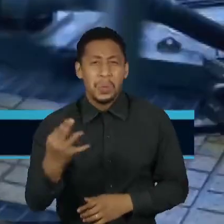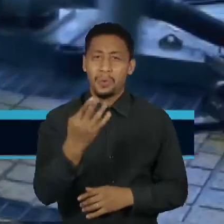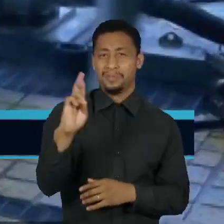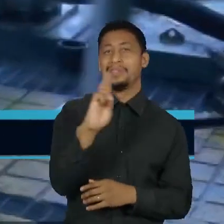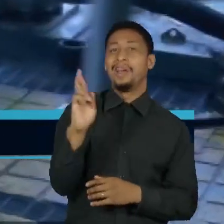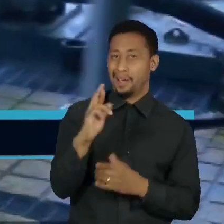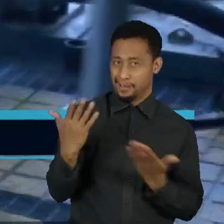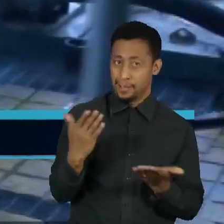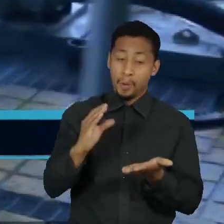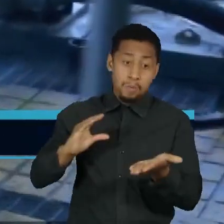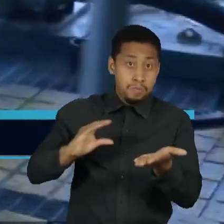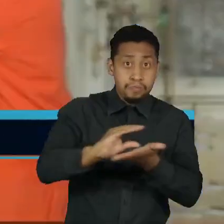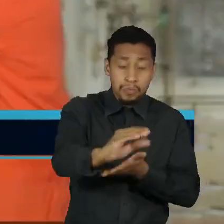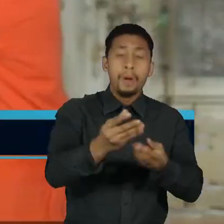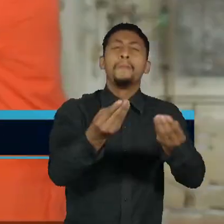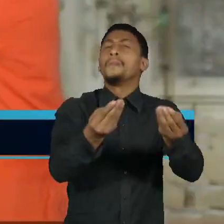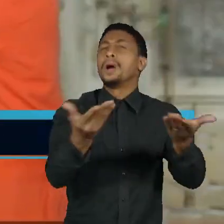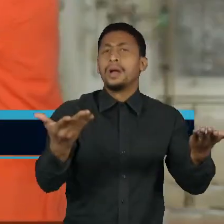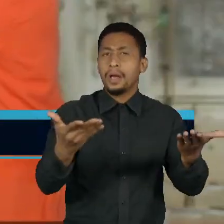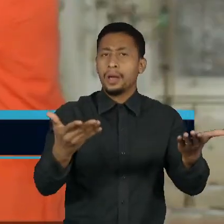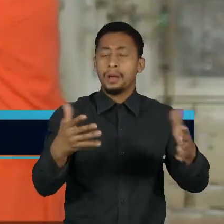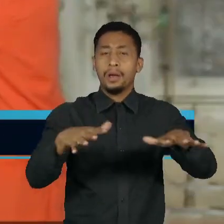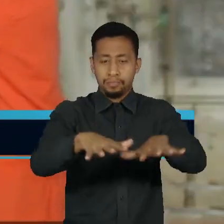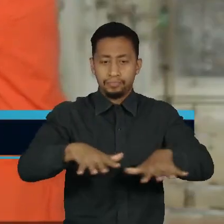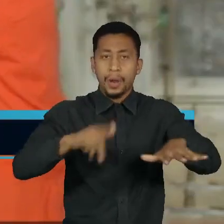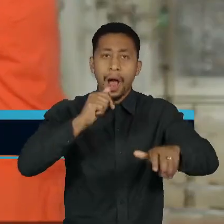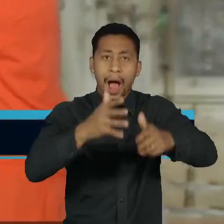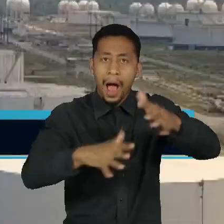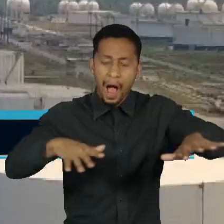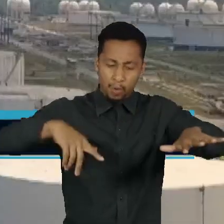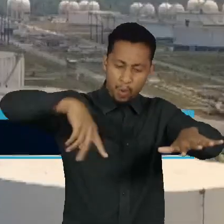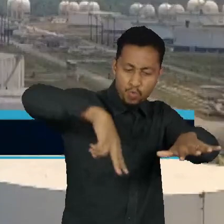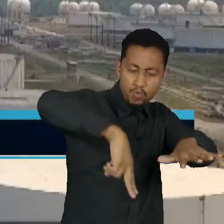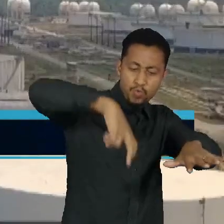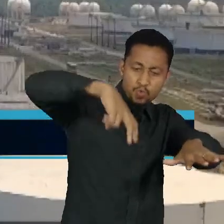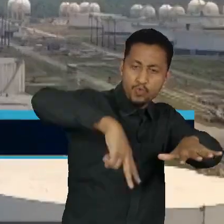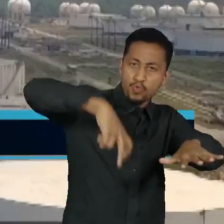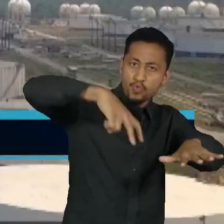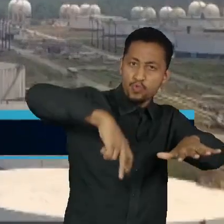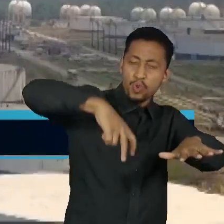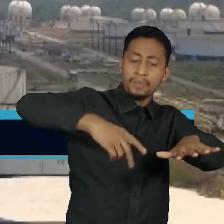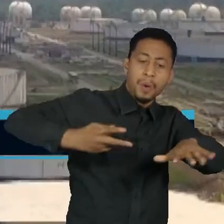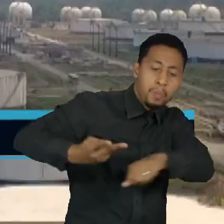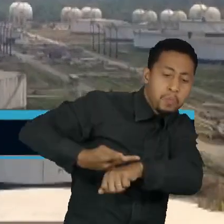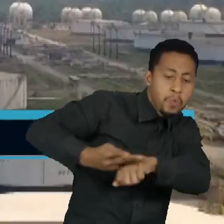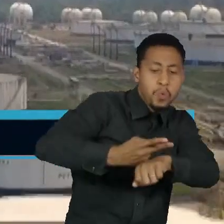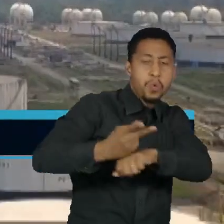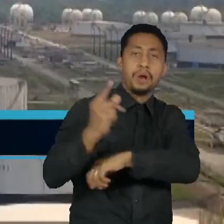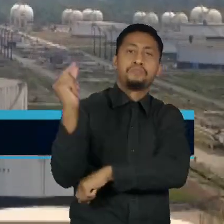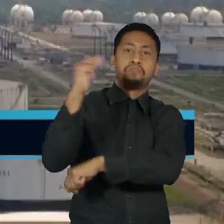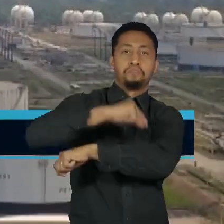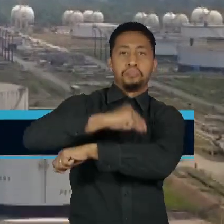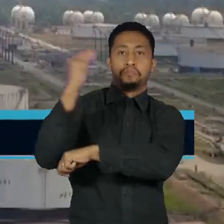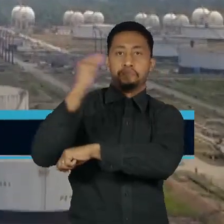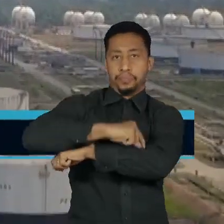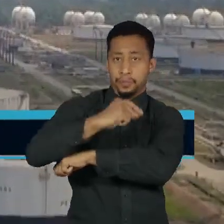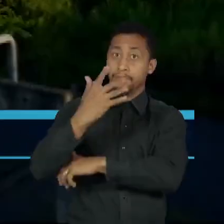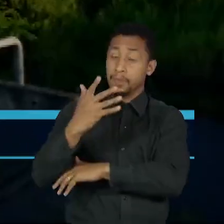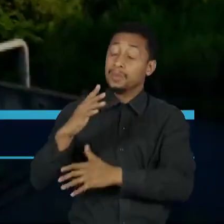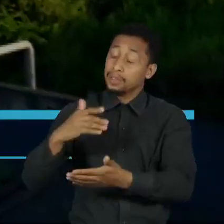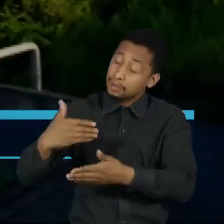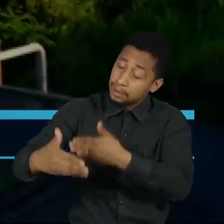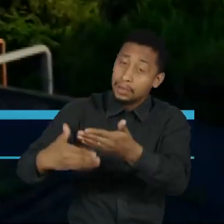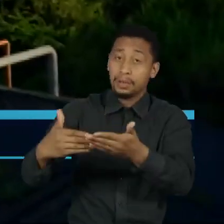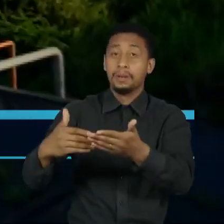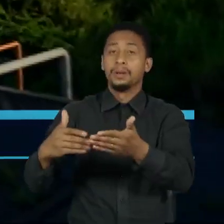de exploração de petróleo e gás. Mas a direção da Petrobras destacou que o novo plano inicia um processo para a transição energética.